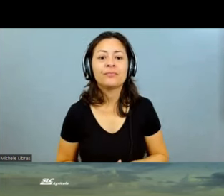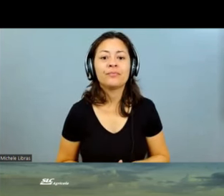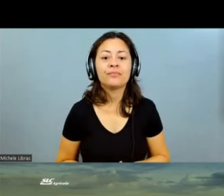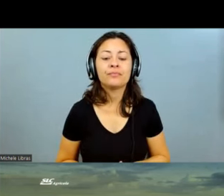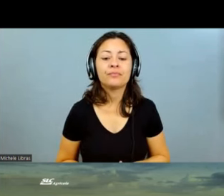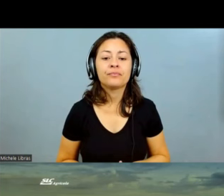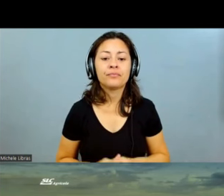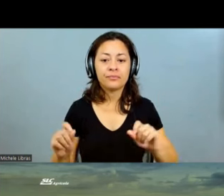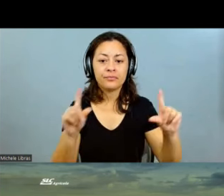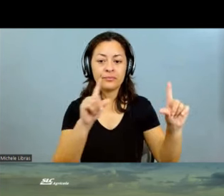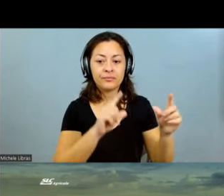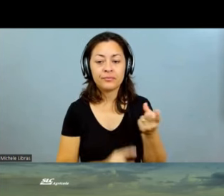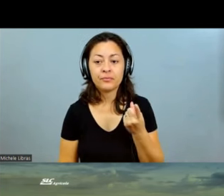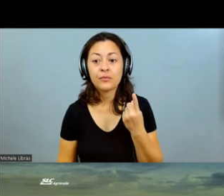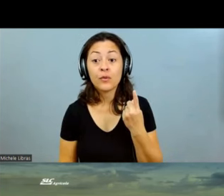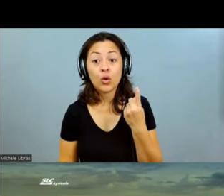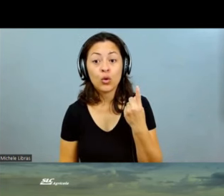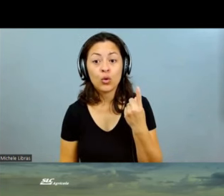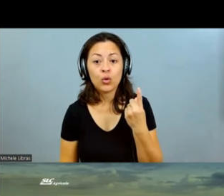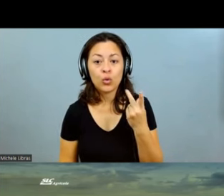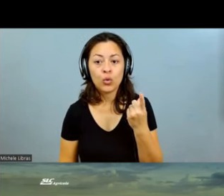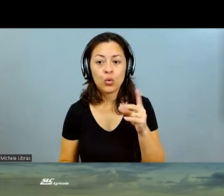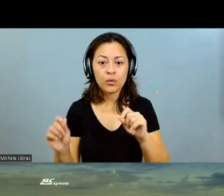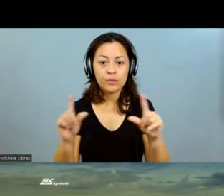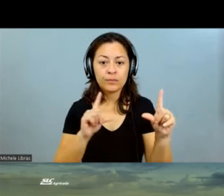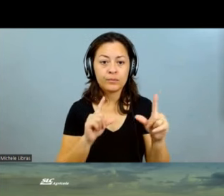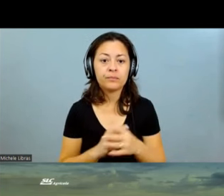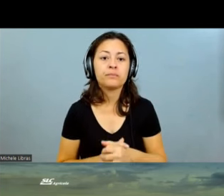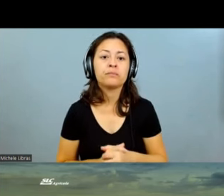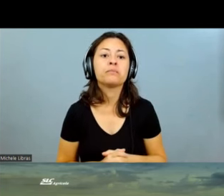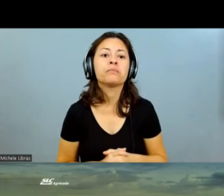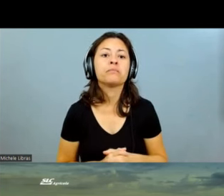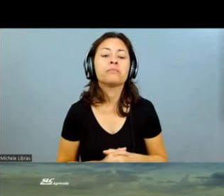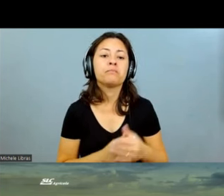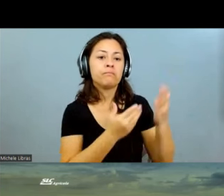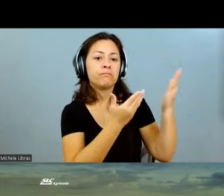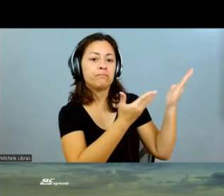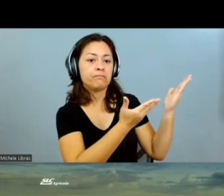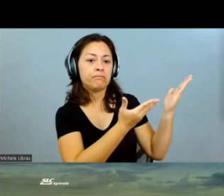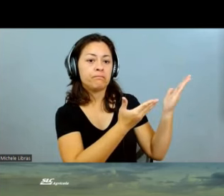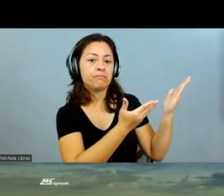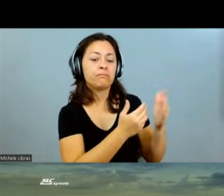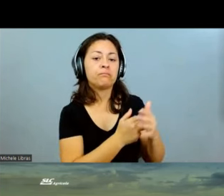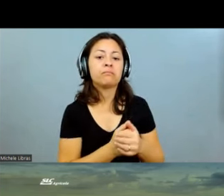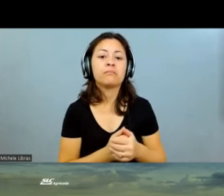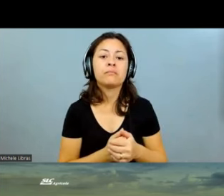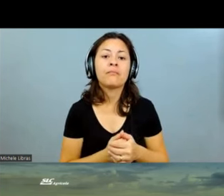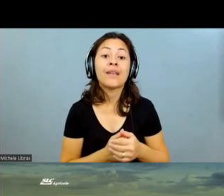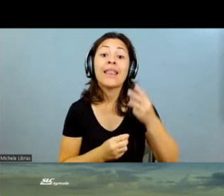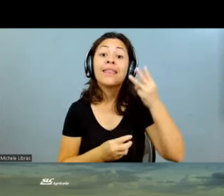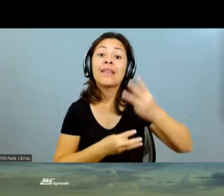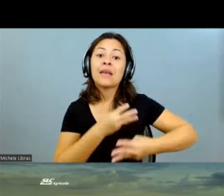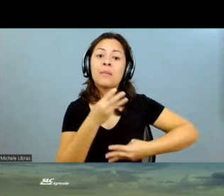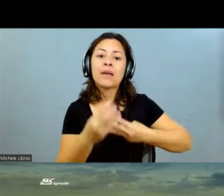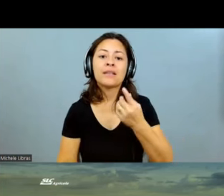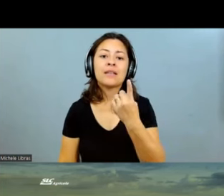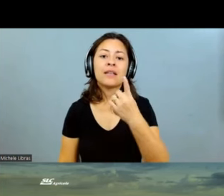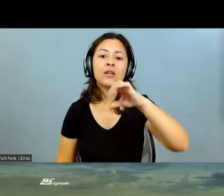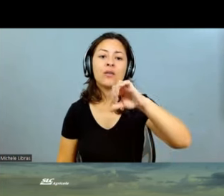onde podemos observar a nossa geração de caixa a geração de caixa no trimestre foi de 196